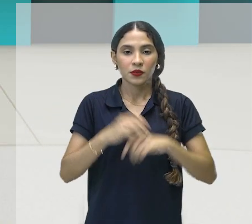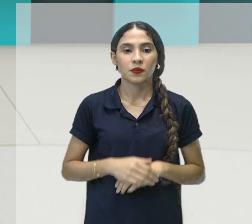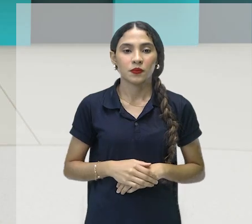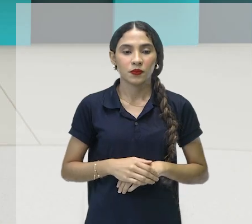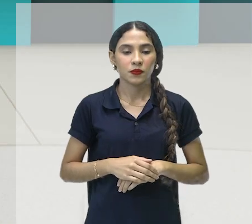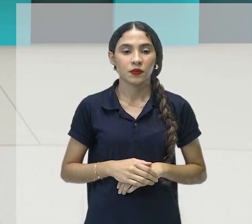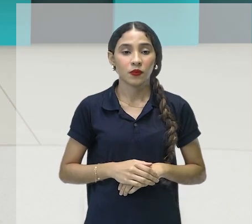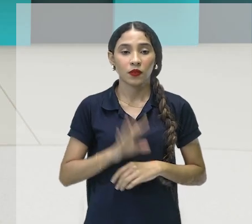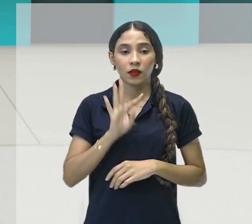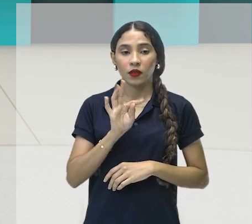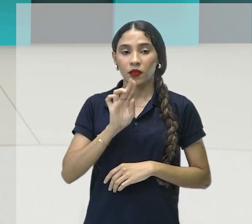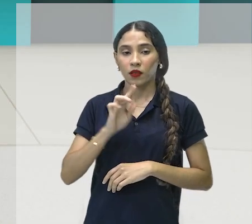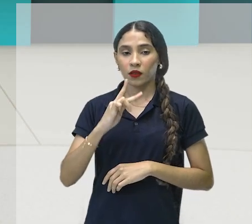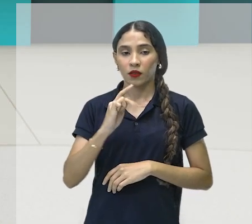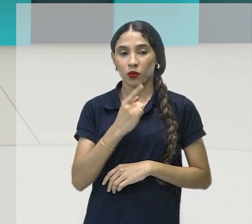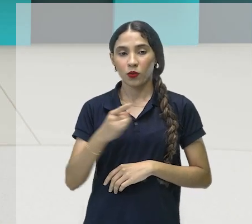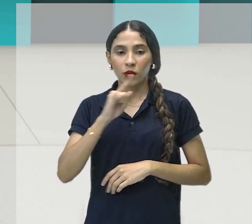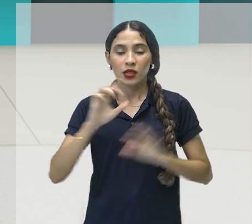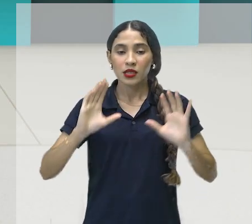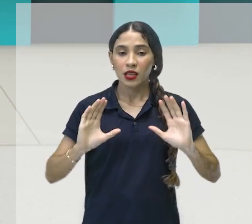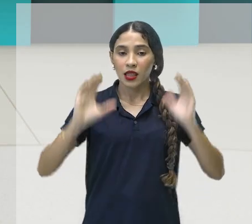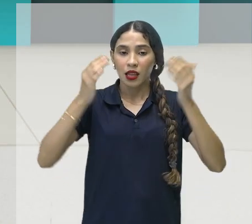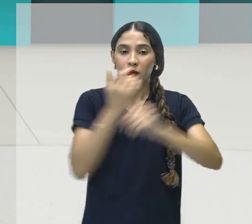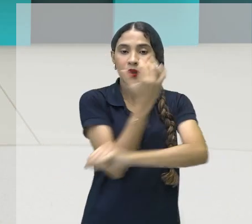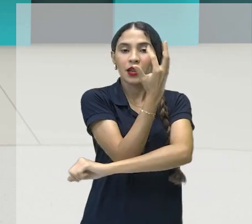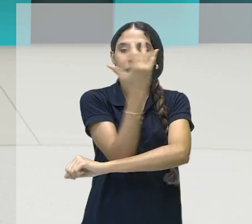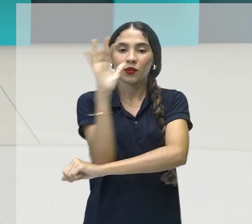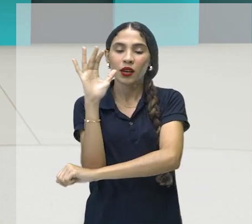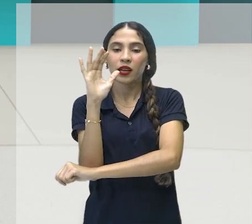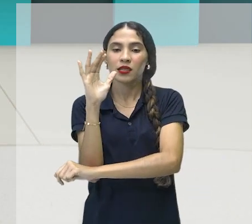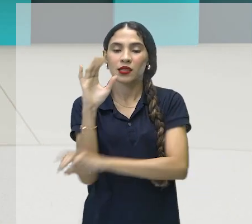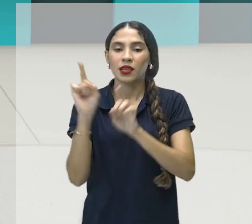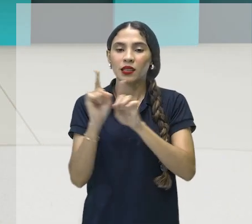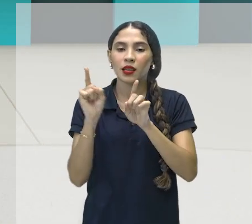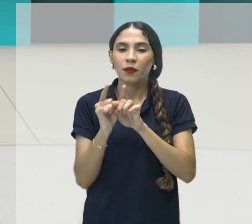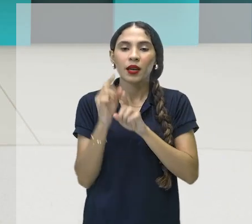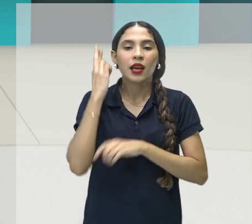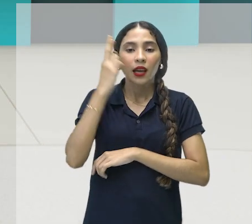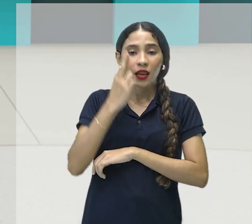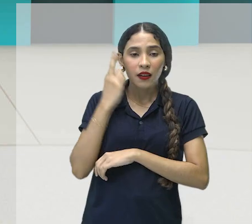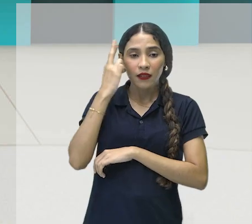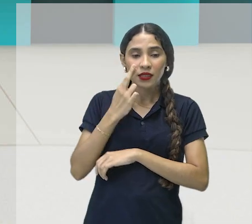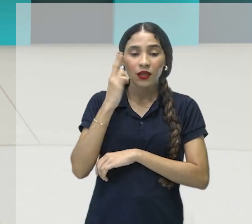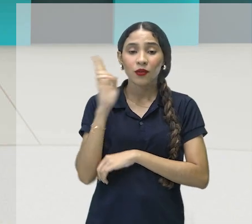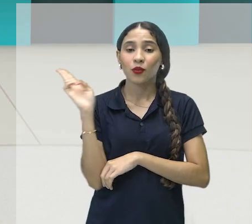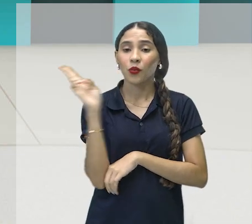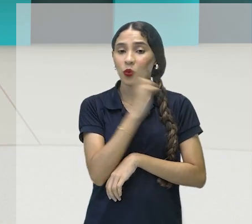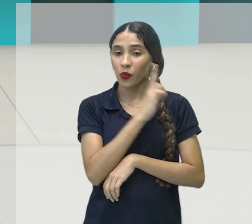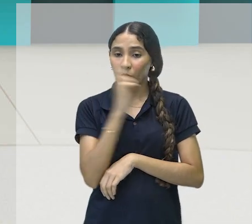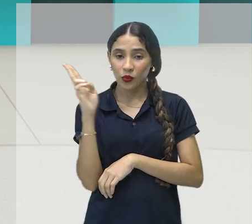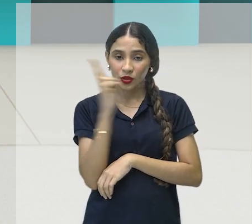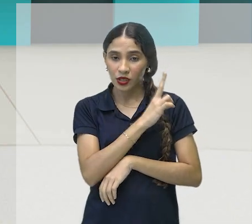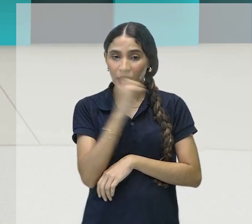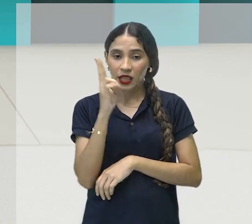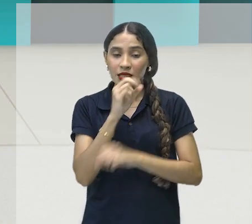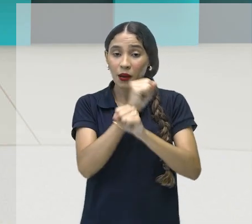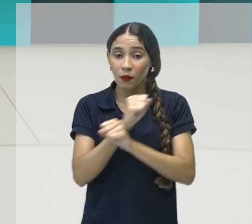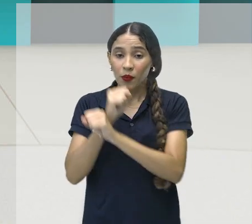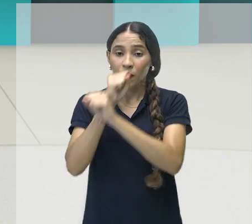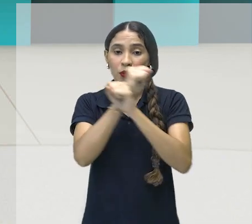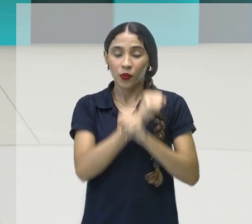populações locais. Tupã ele celebra a natureza e convida a reflexão sobre a urgência